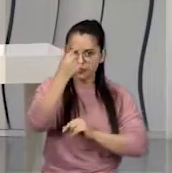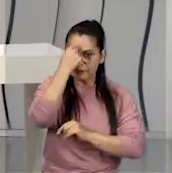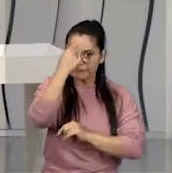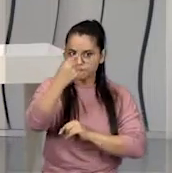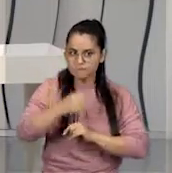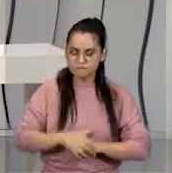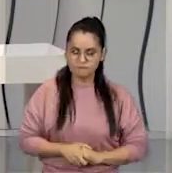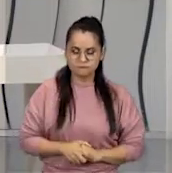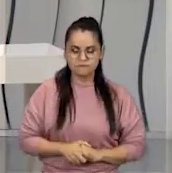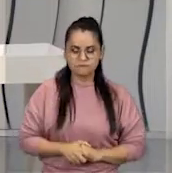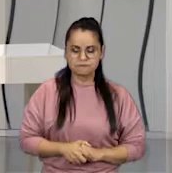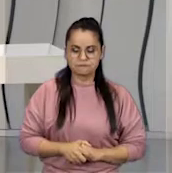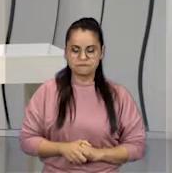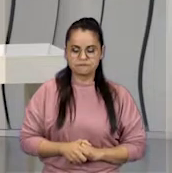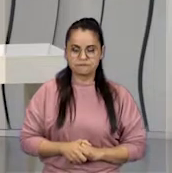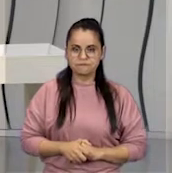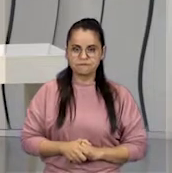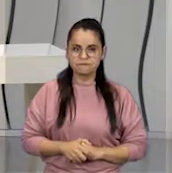pensamento.